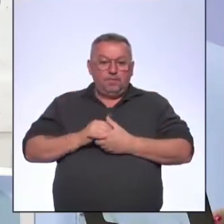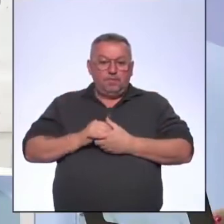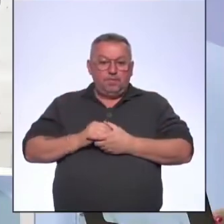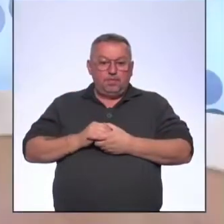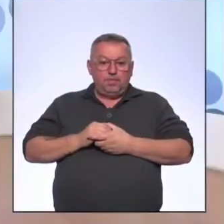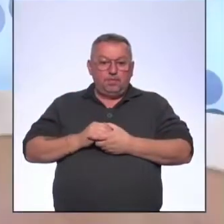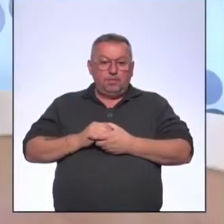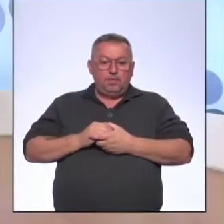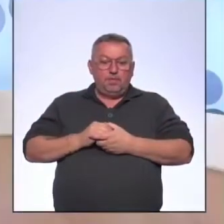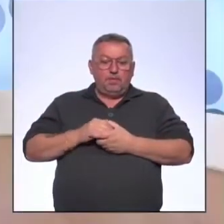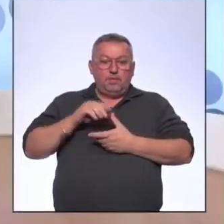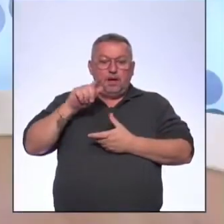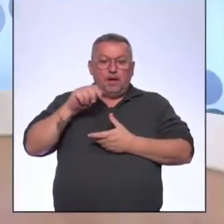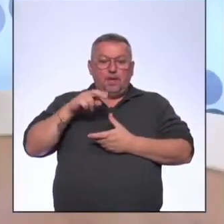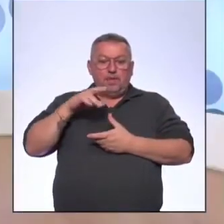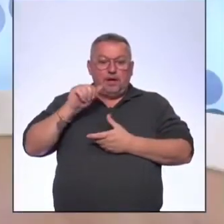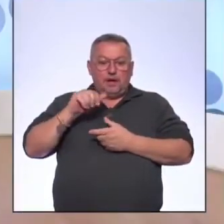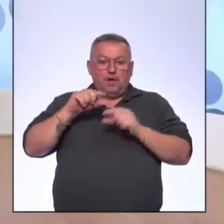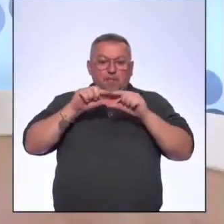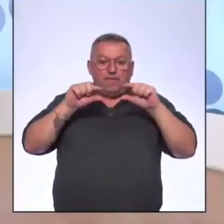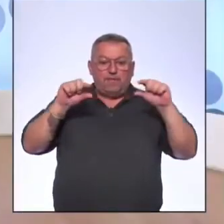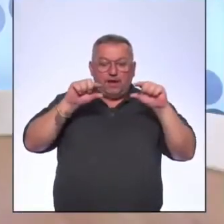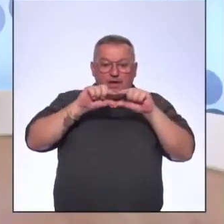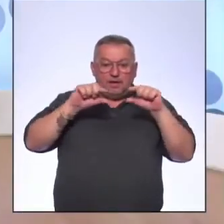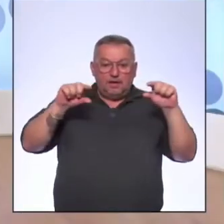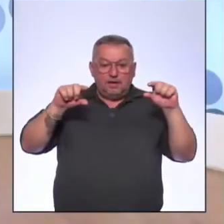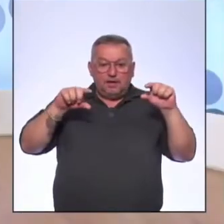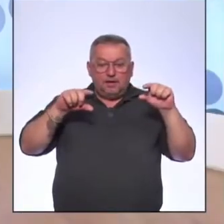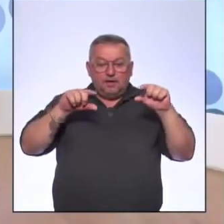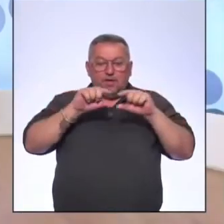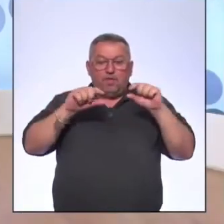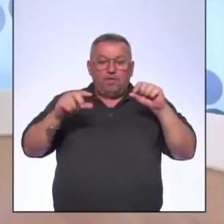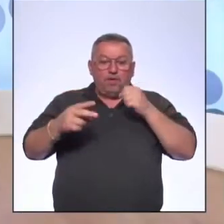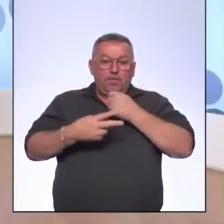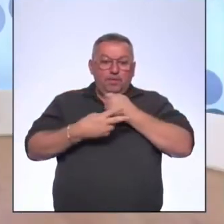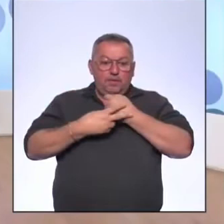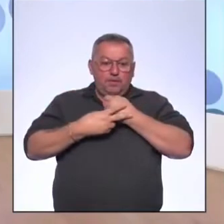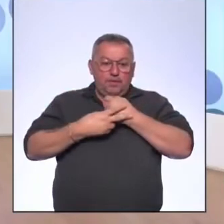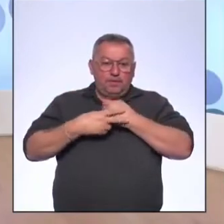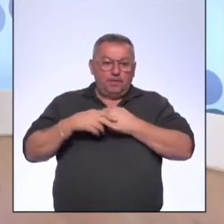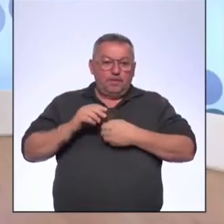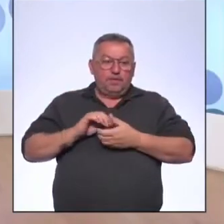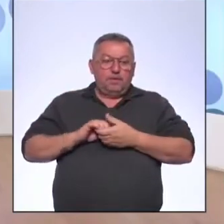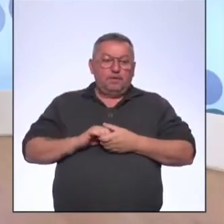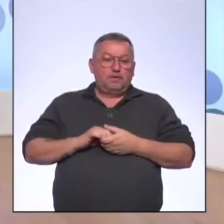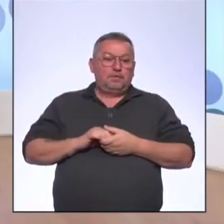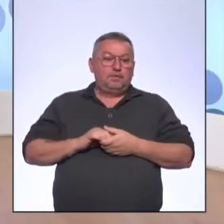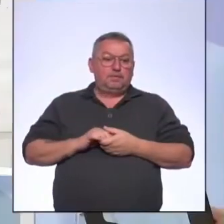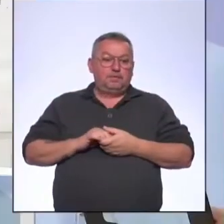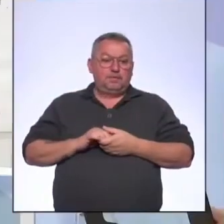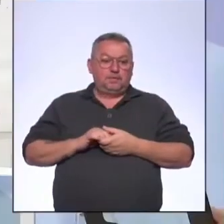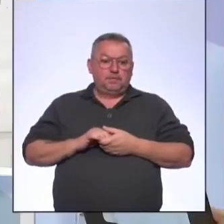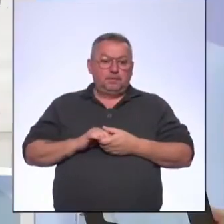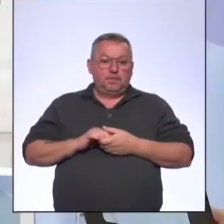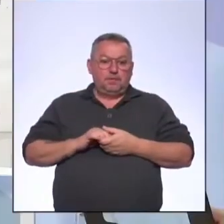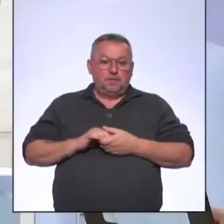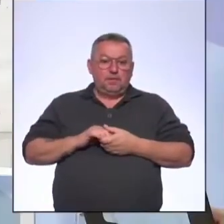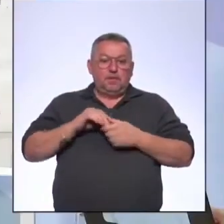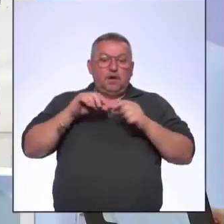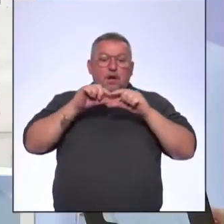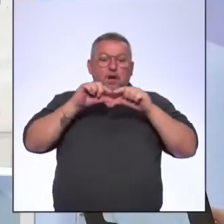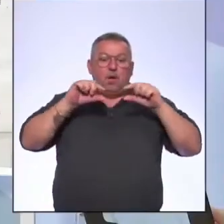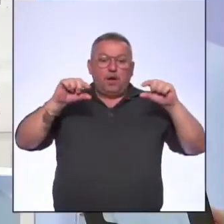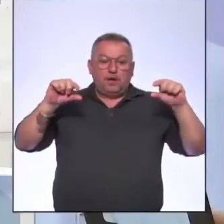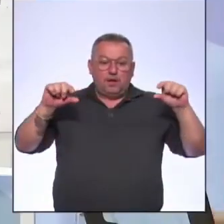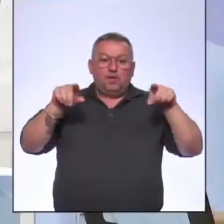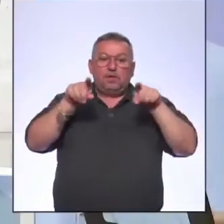A Gabriela colocou é uma frase e a Maria Eduarda colocou é uma frase com verbo. Ok, então vamos lá. Sim, a oração